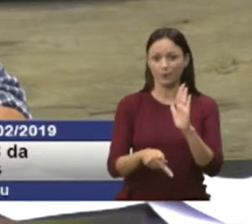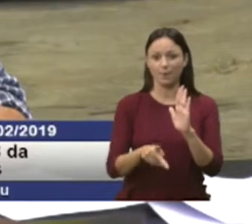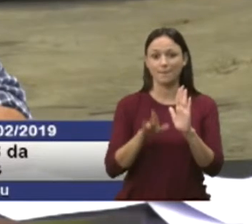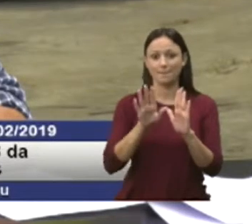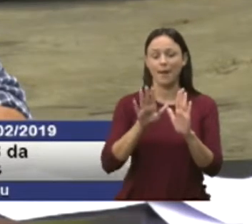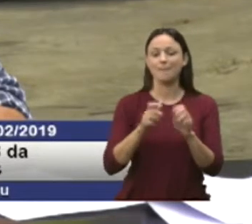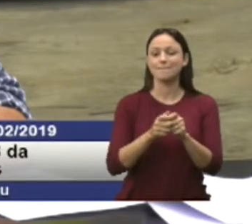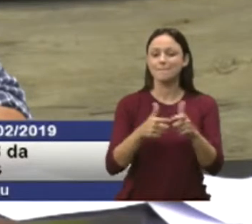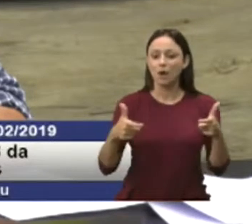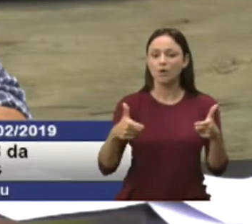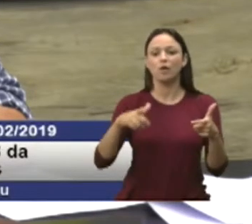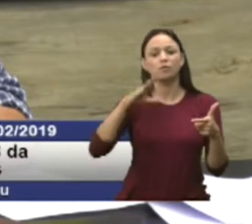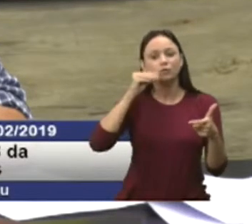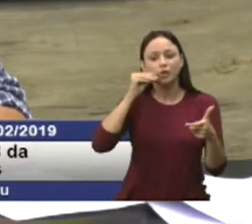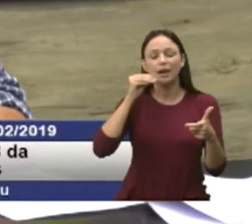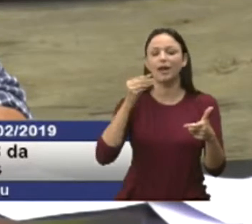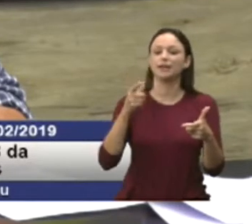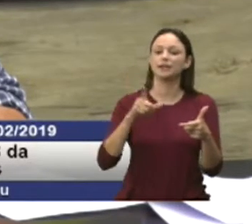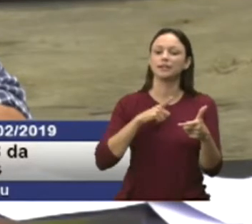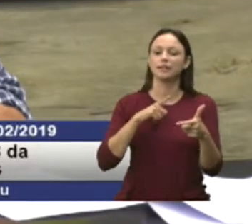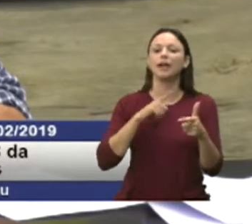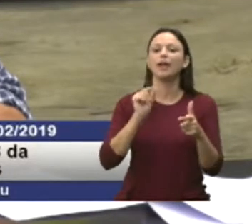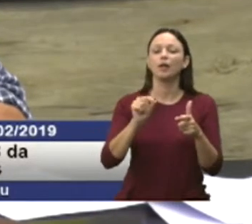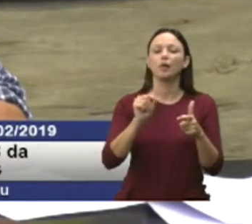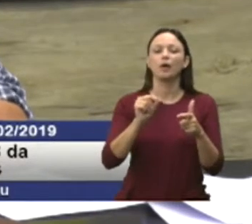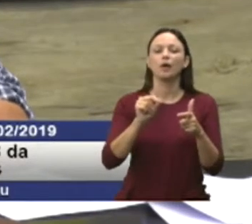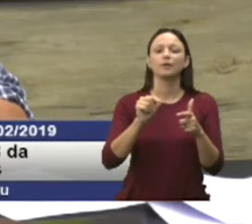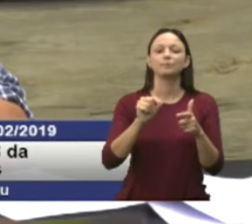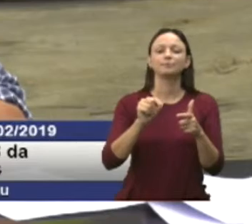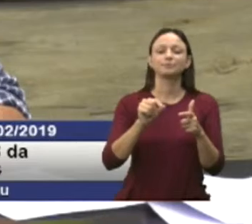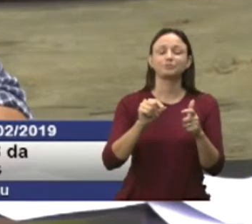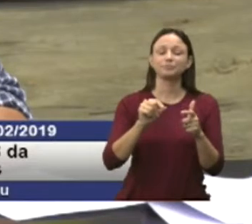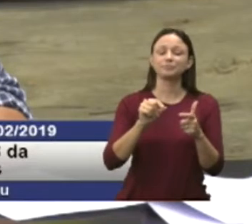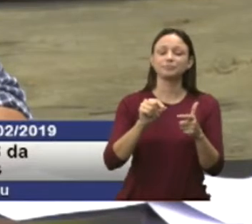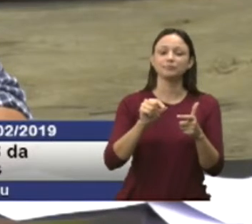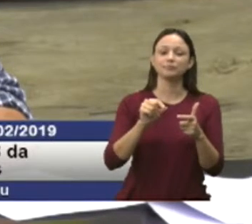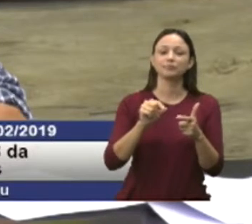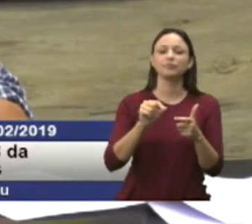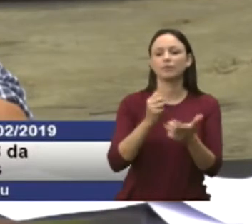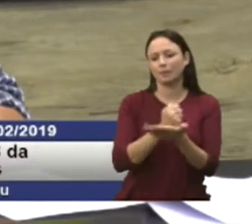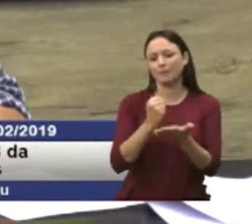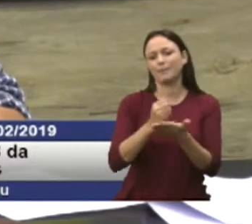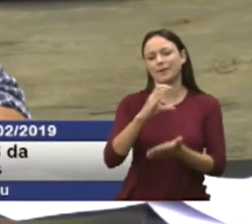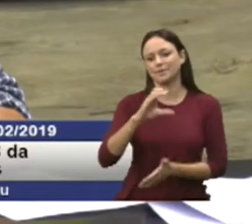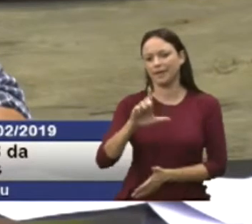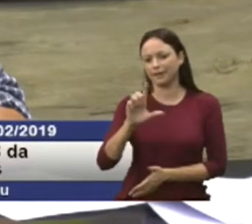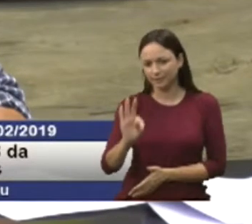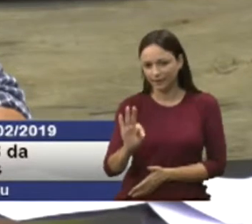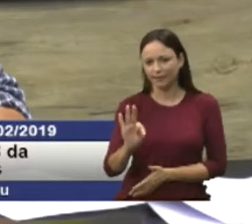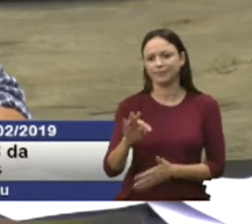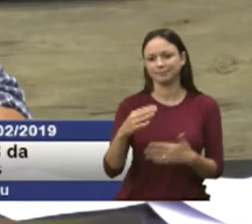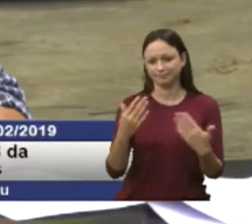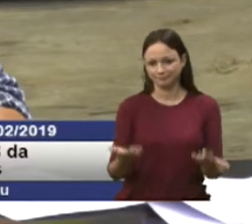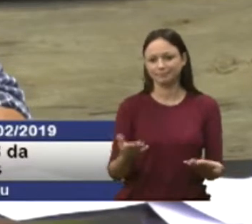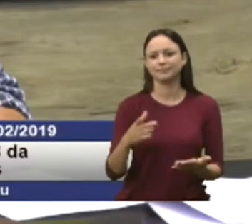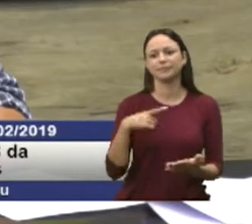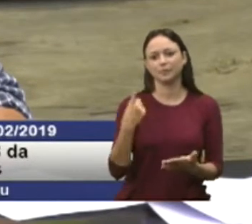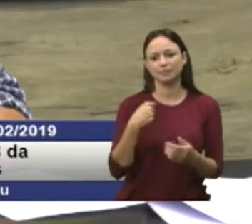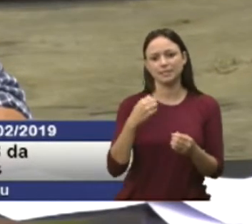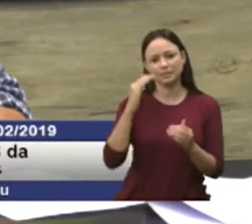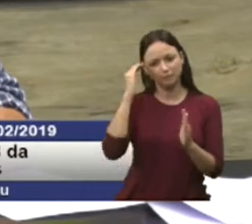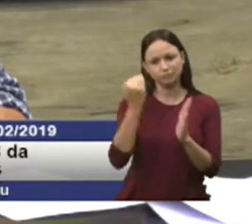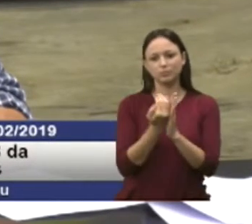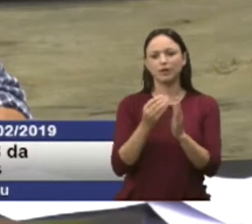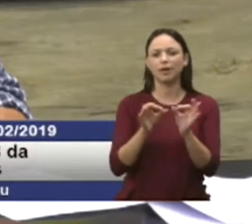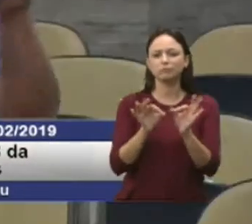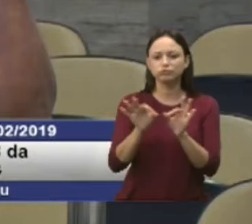maioria dos funcionários hoje são regidos, né, pela CLT, e nós temos que nos adequar também a isto.